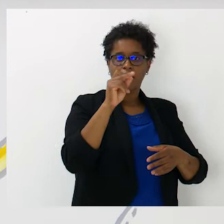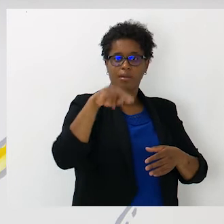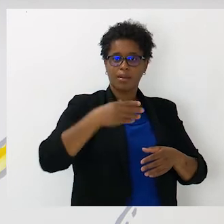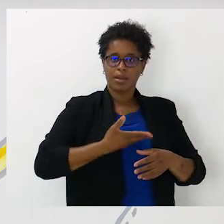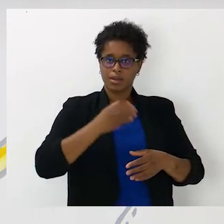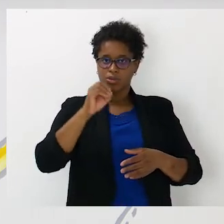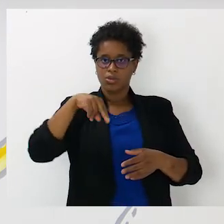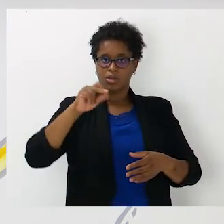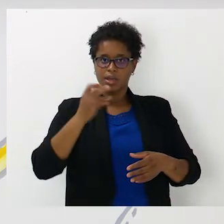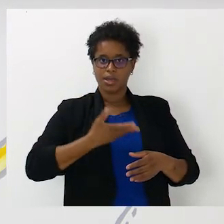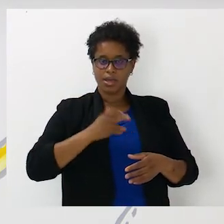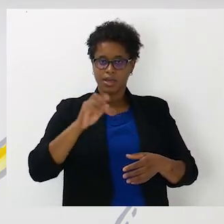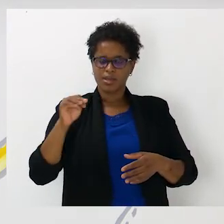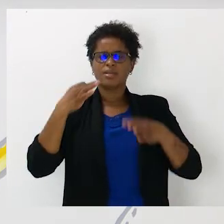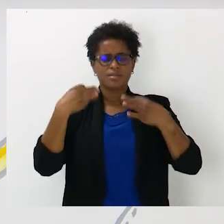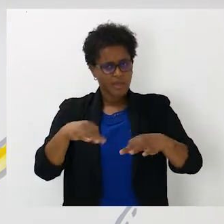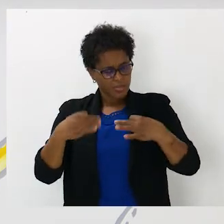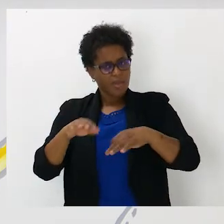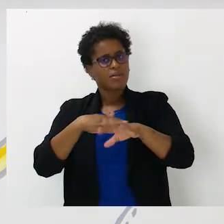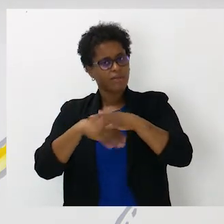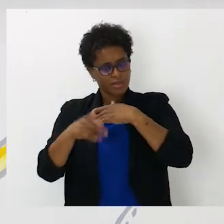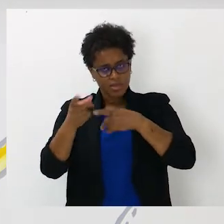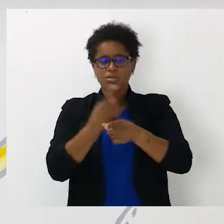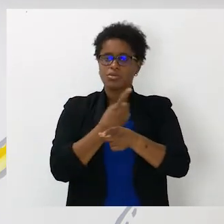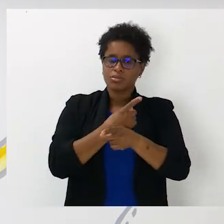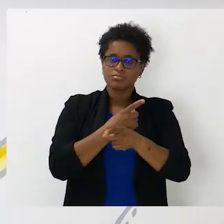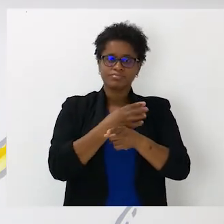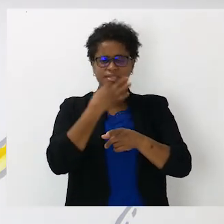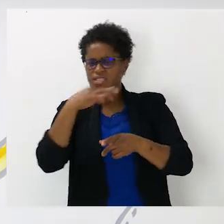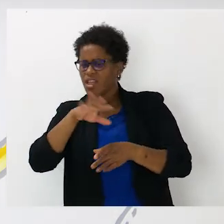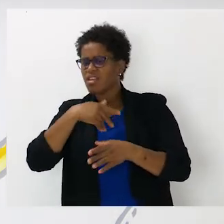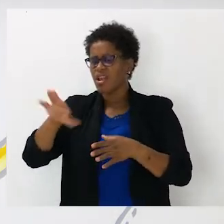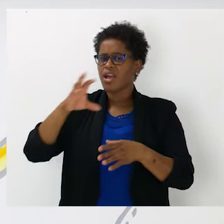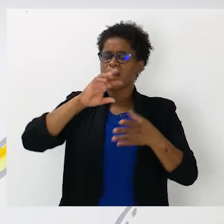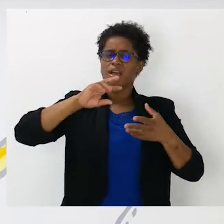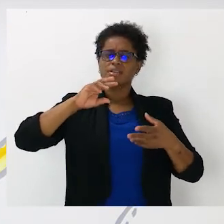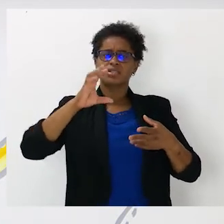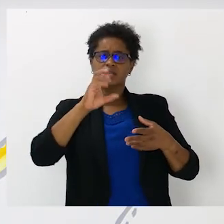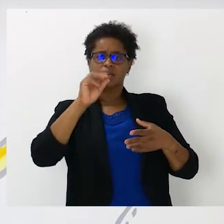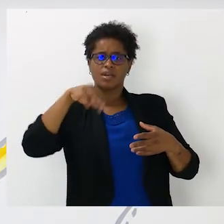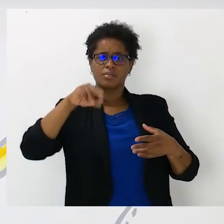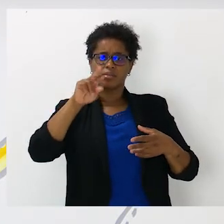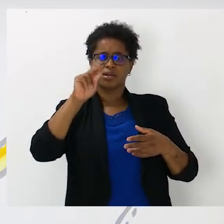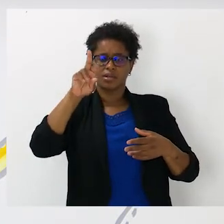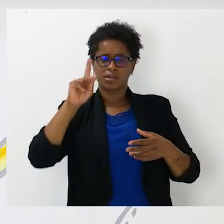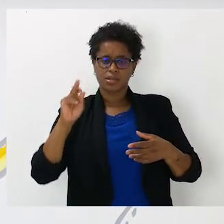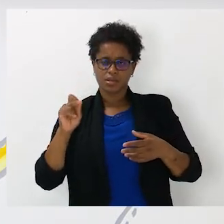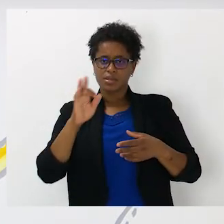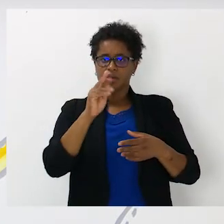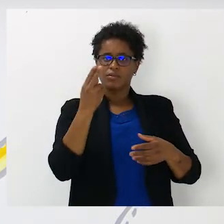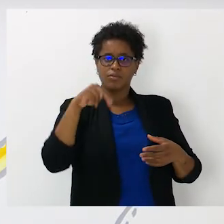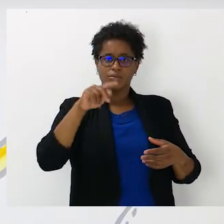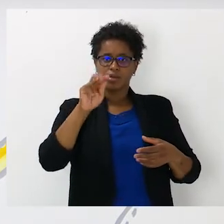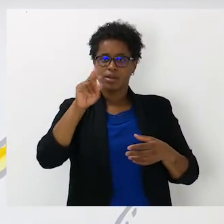Sempre fazem esta prática, abandonam as câmaras funerárias para que